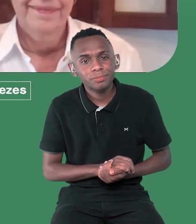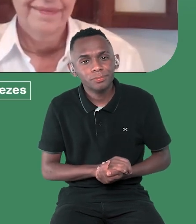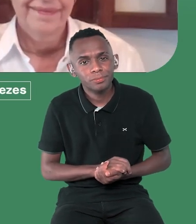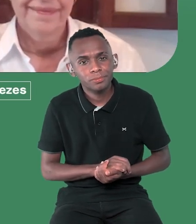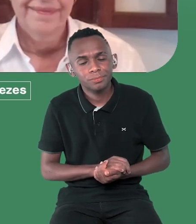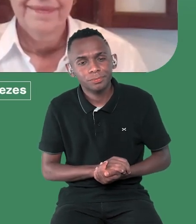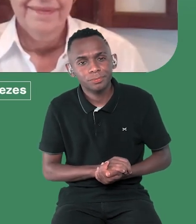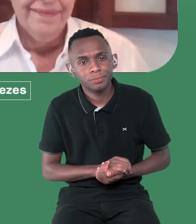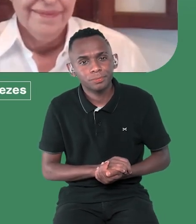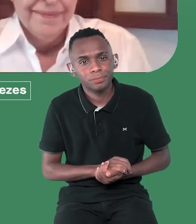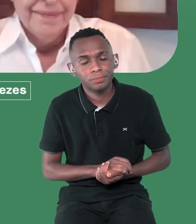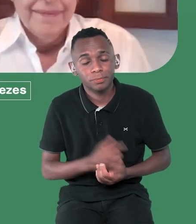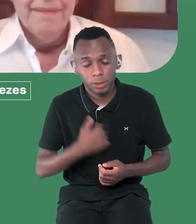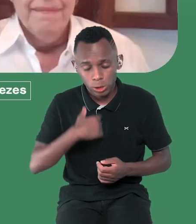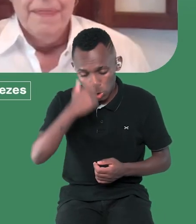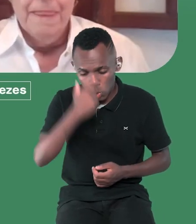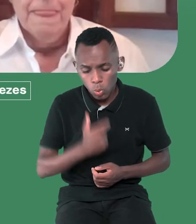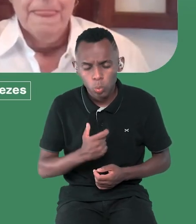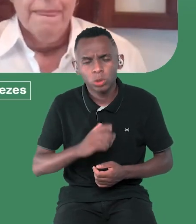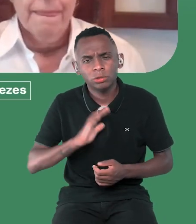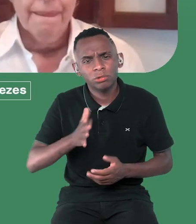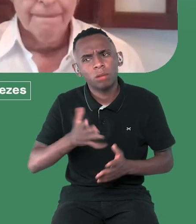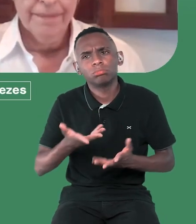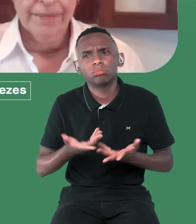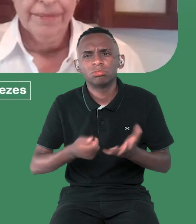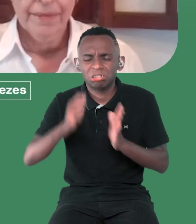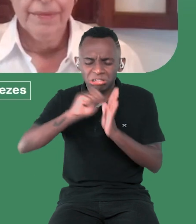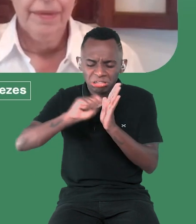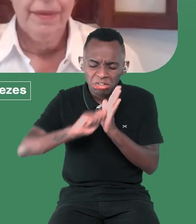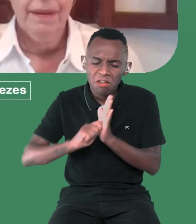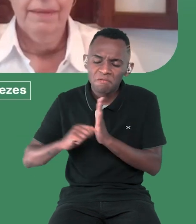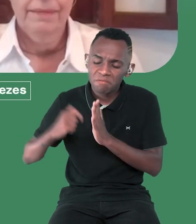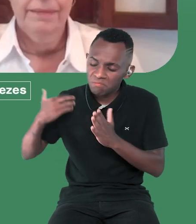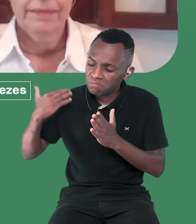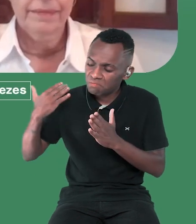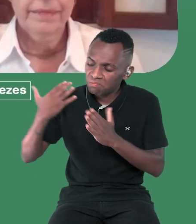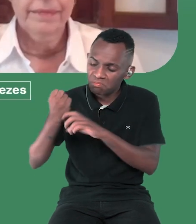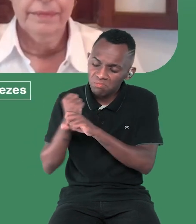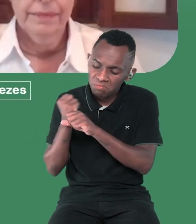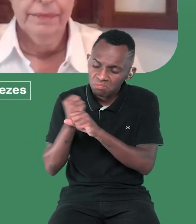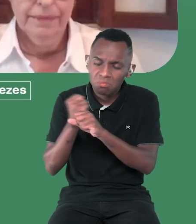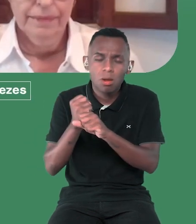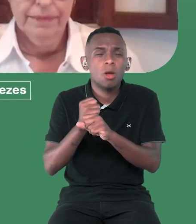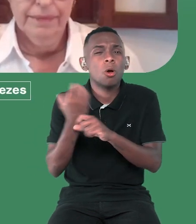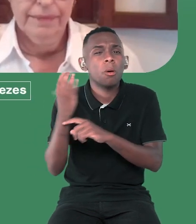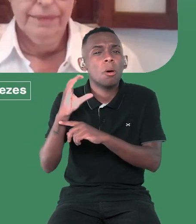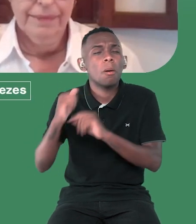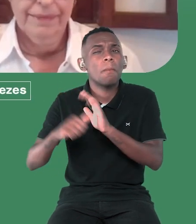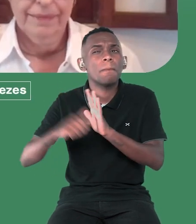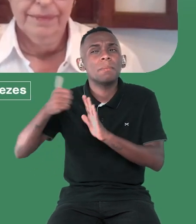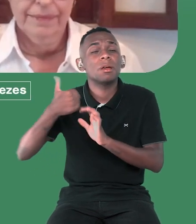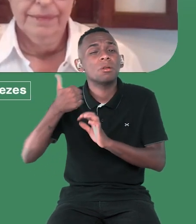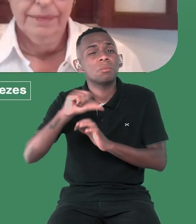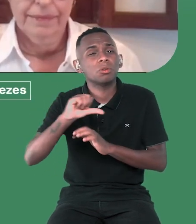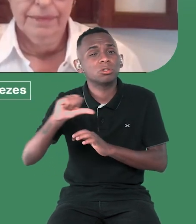Então, eu escrevo já há muitos anos, né? Meu primeiro livro eu publiquei lá nos anos